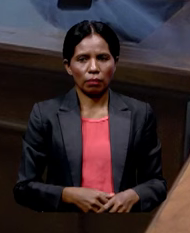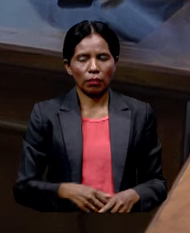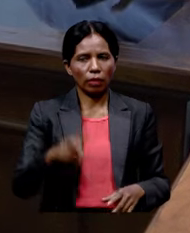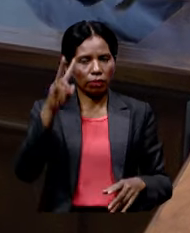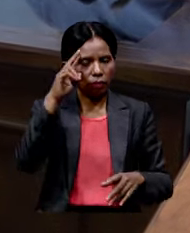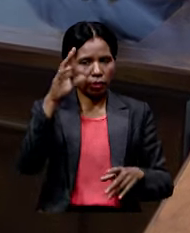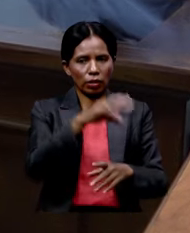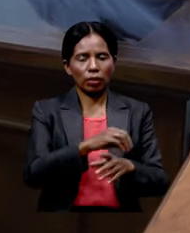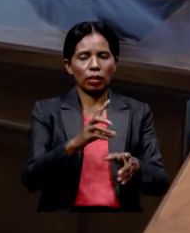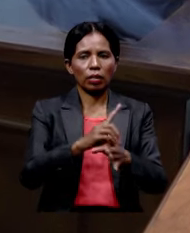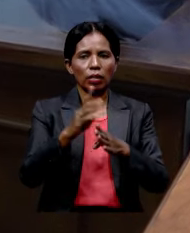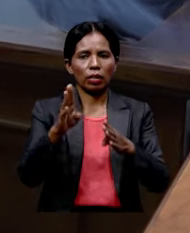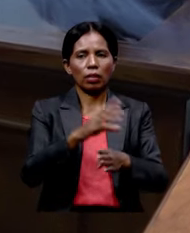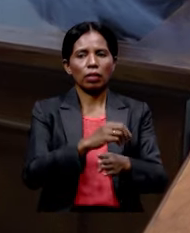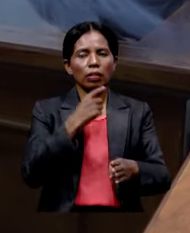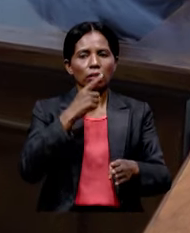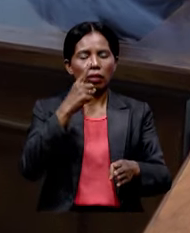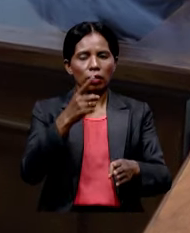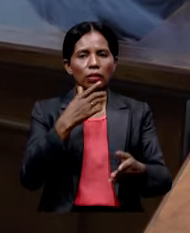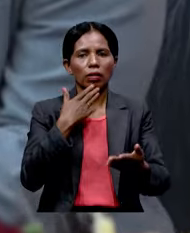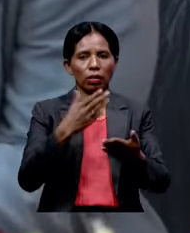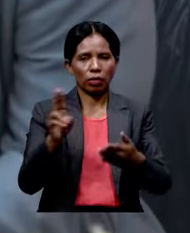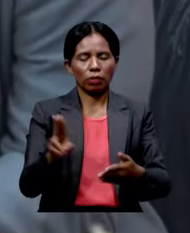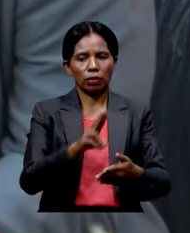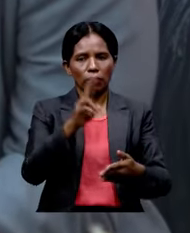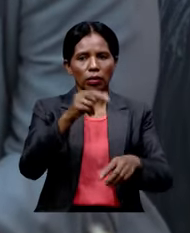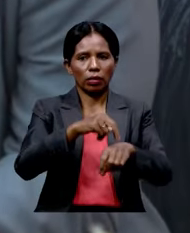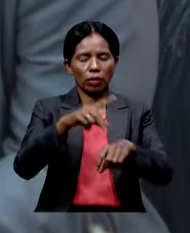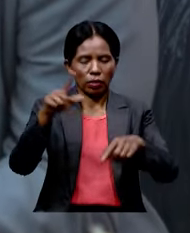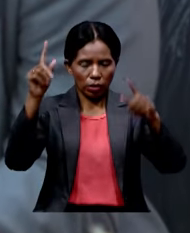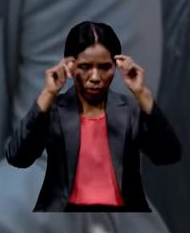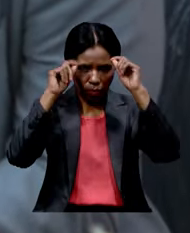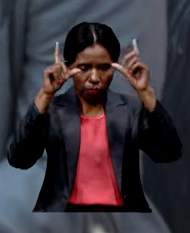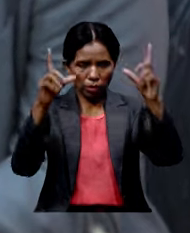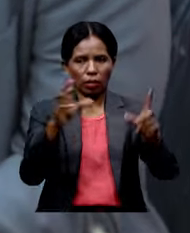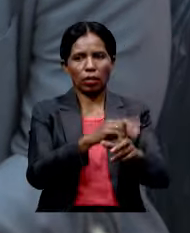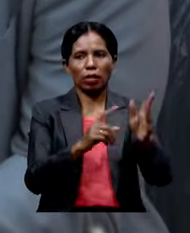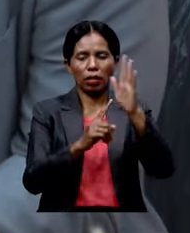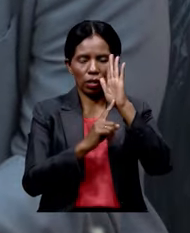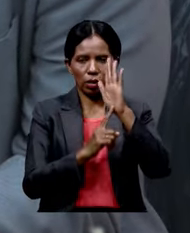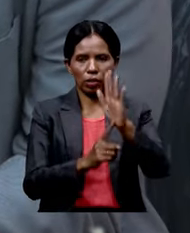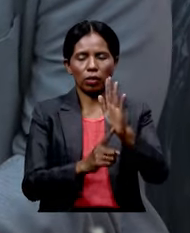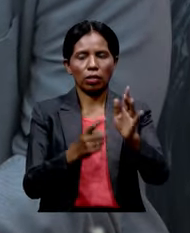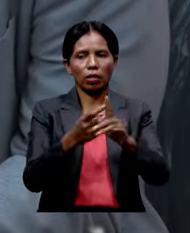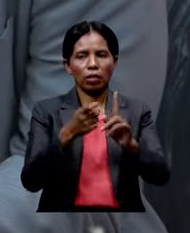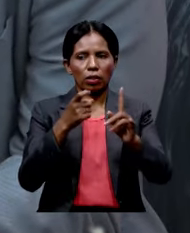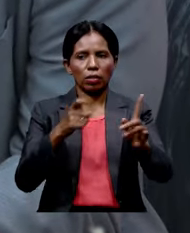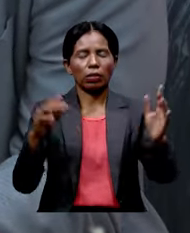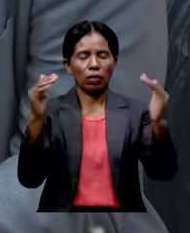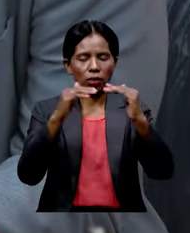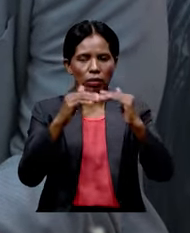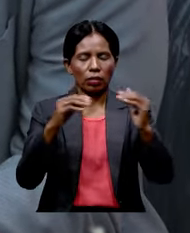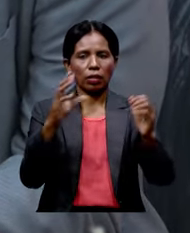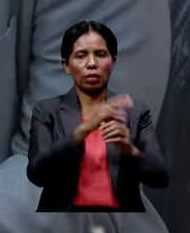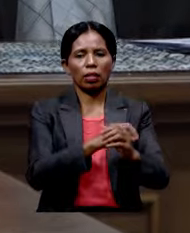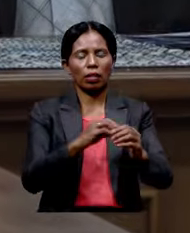Vice-reitor Assunto Acadêmica no garantía qualidade de Universidade Nacional Timor-Leste, Hatolia Hirakne, lhe husi conferência para a